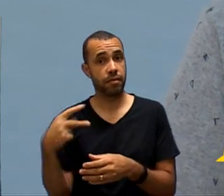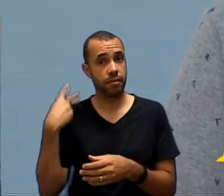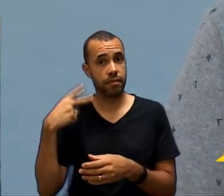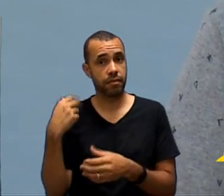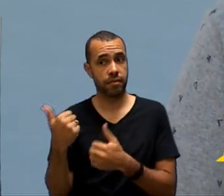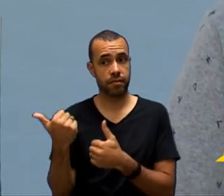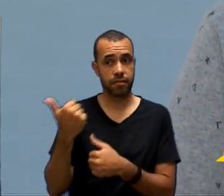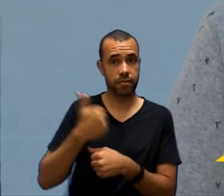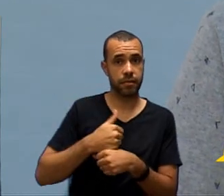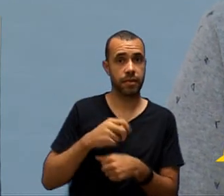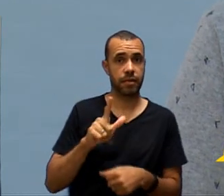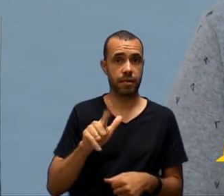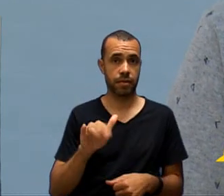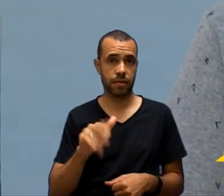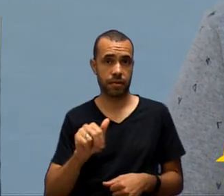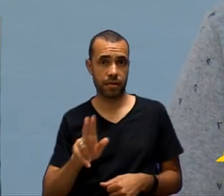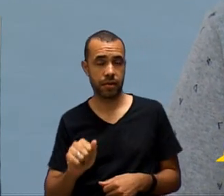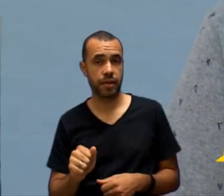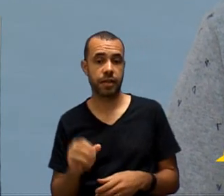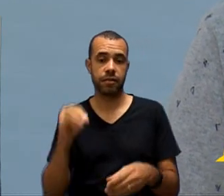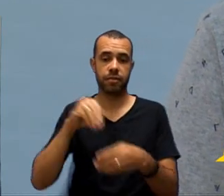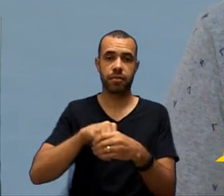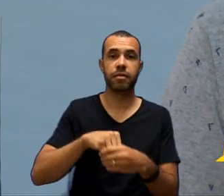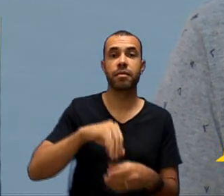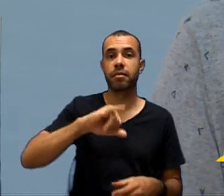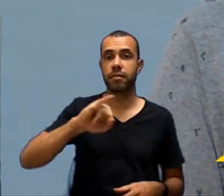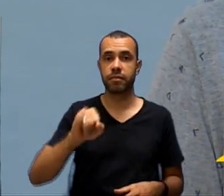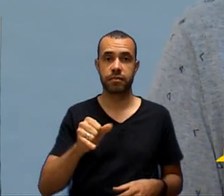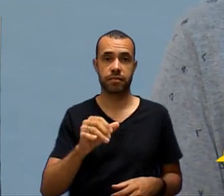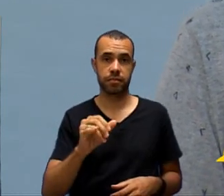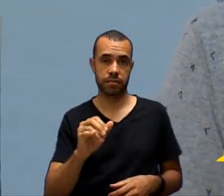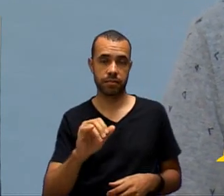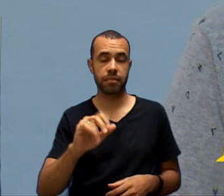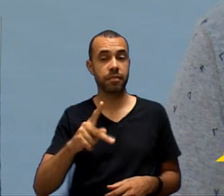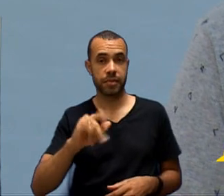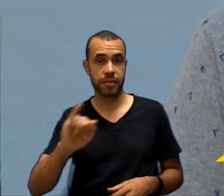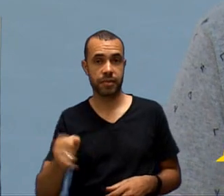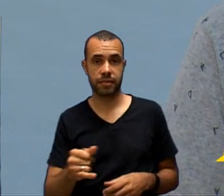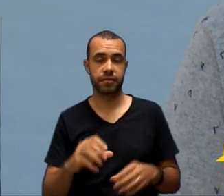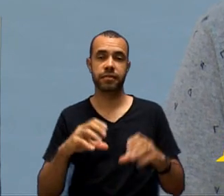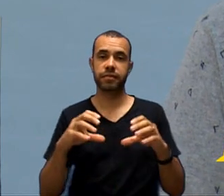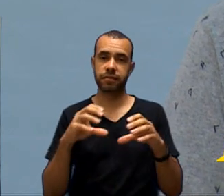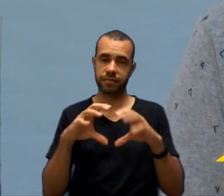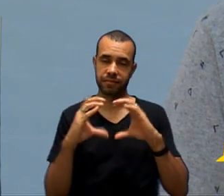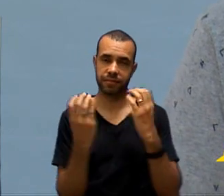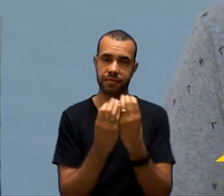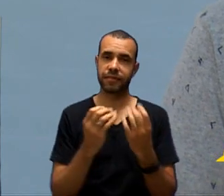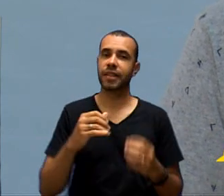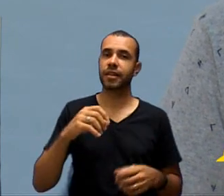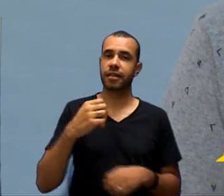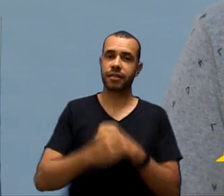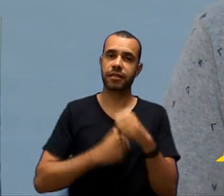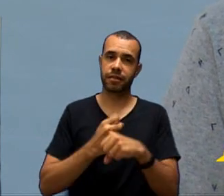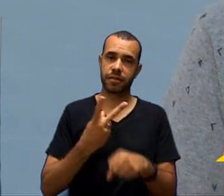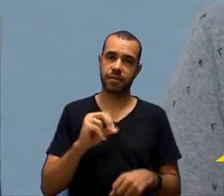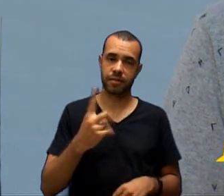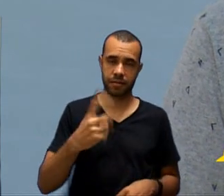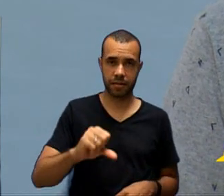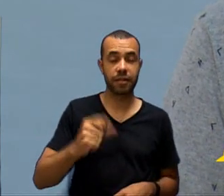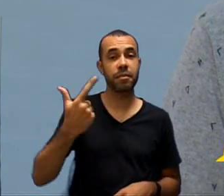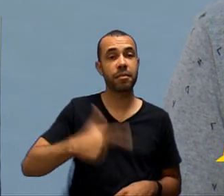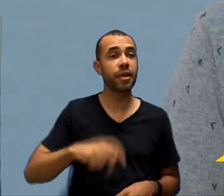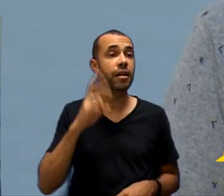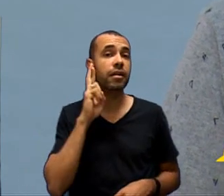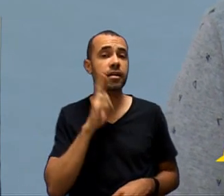para participarmos do projeto Parlamento Jovem 2019. Agradecemos imensamente o vereador Renan pela iniciativa